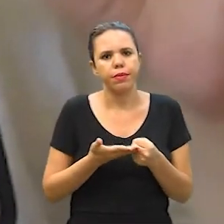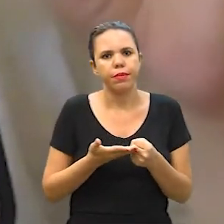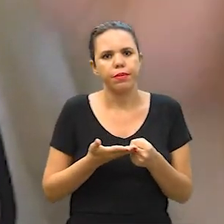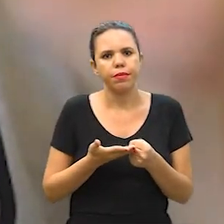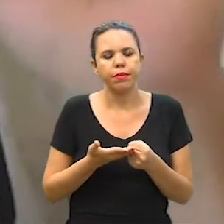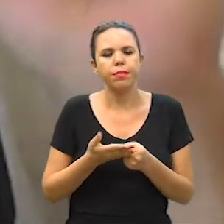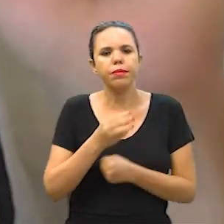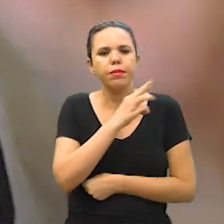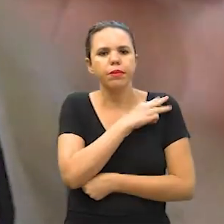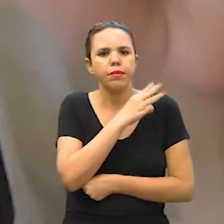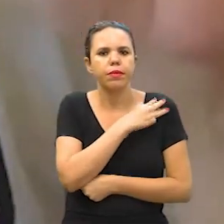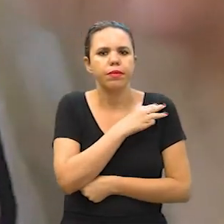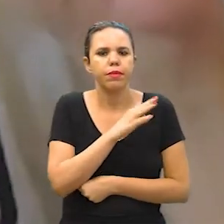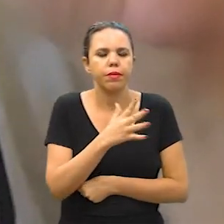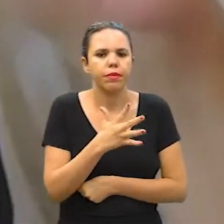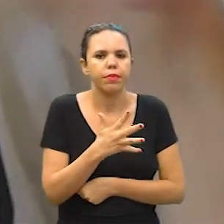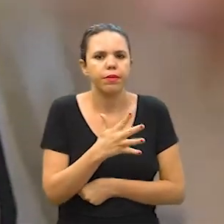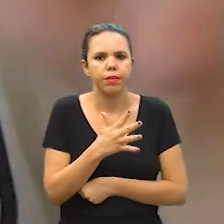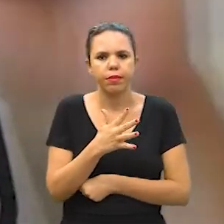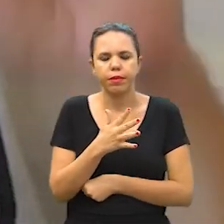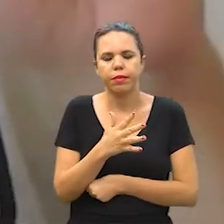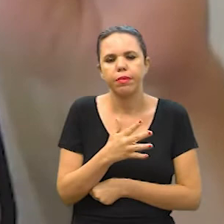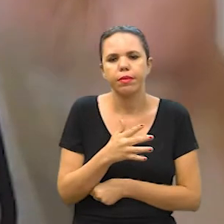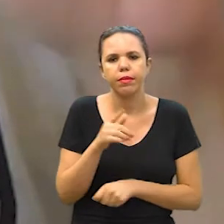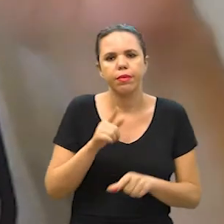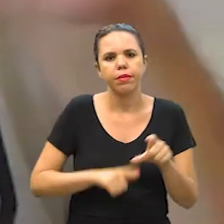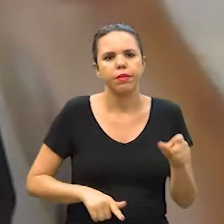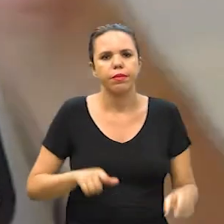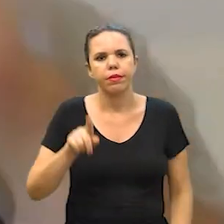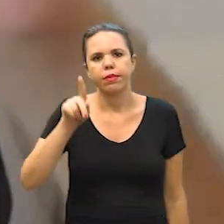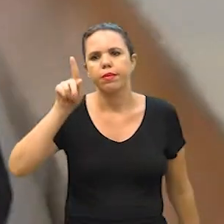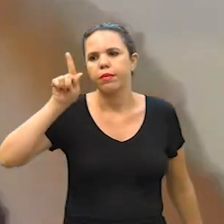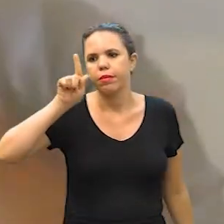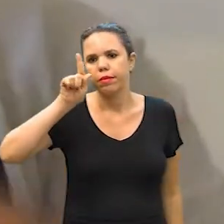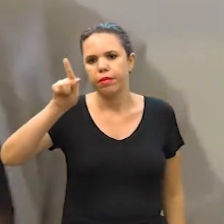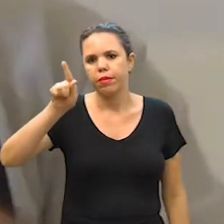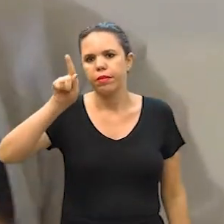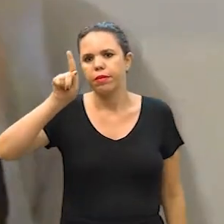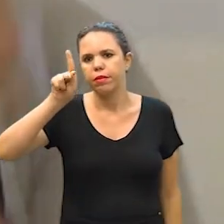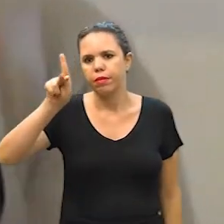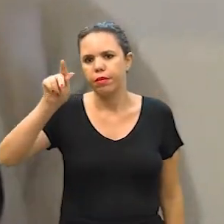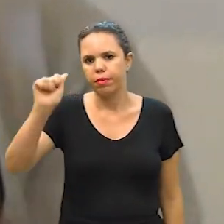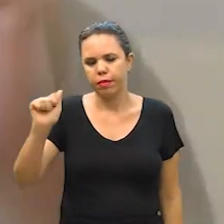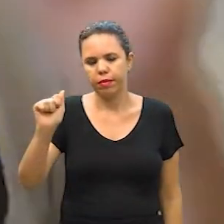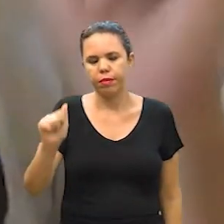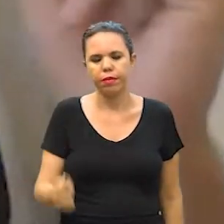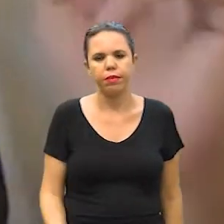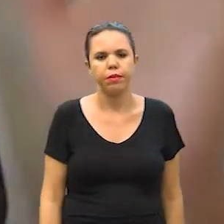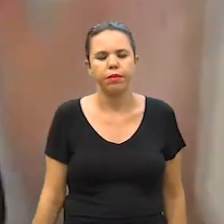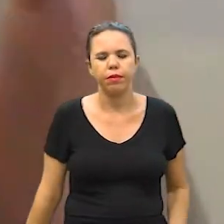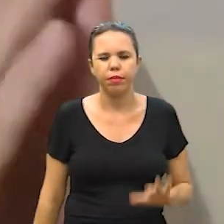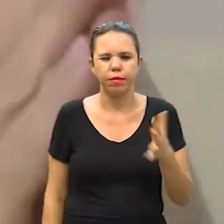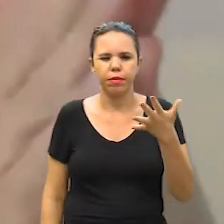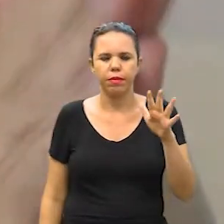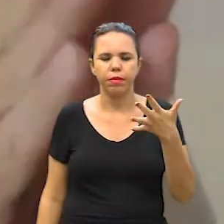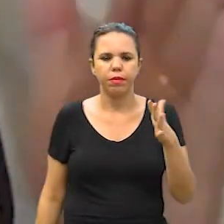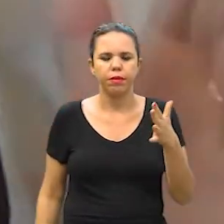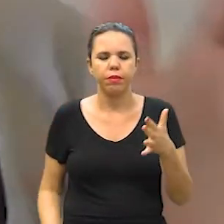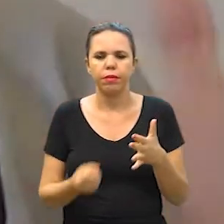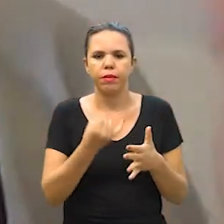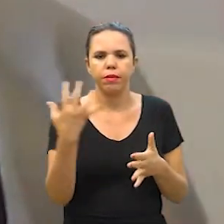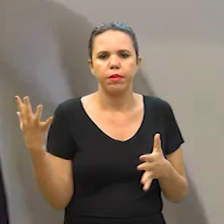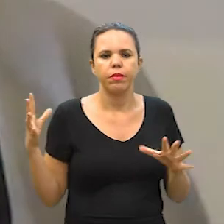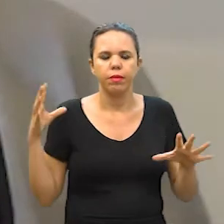ensino médio, que eles chamam da sigla GPA, o GPA. Ela é uma média aritmética